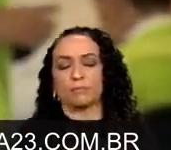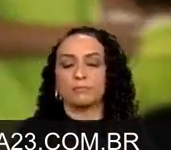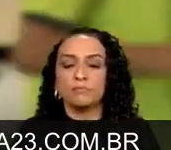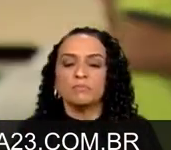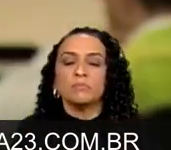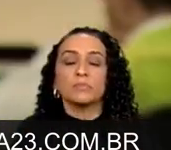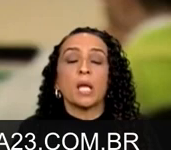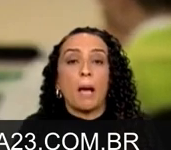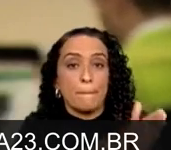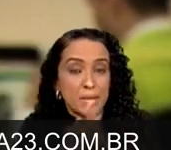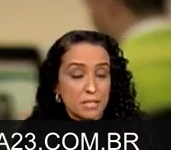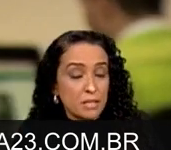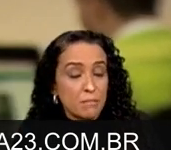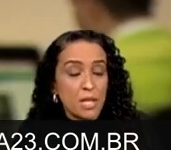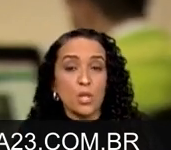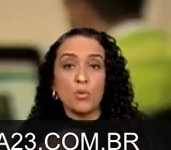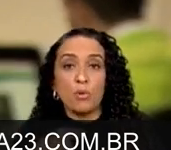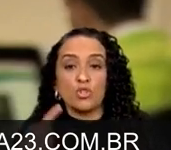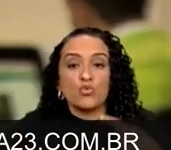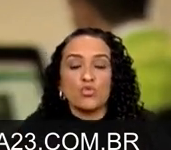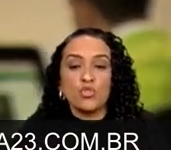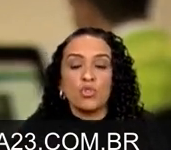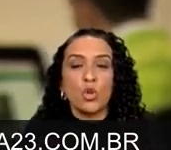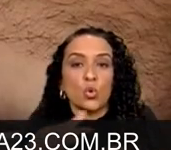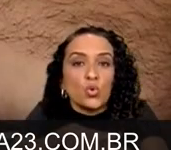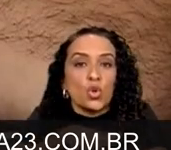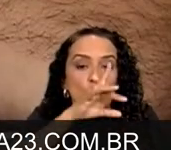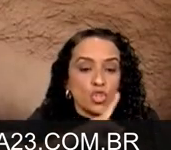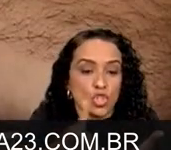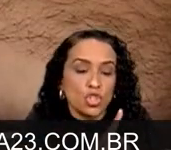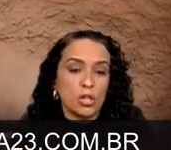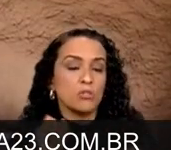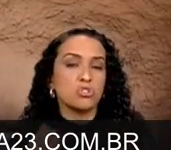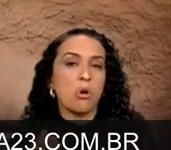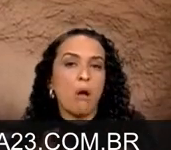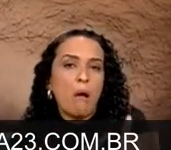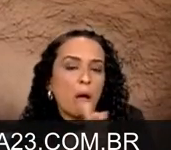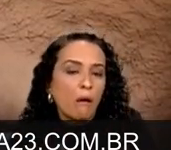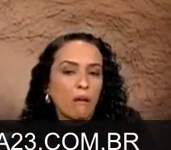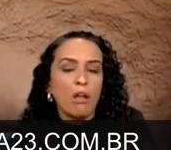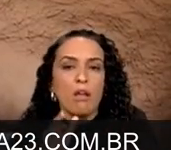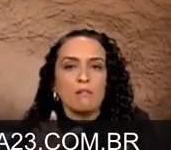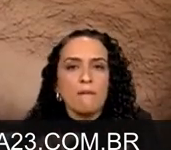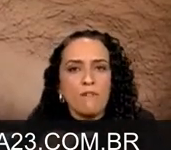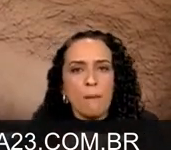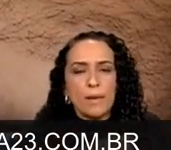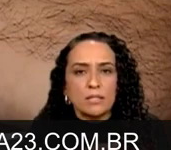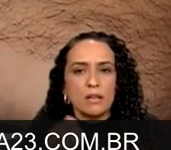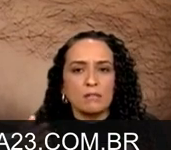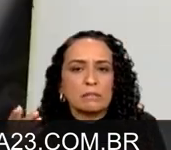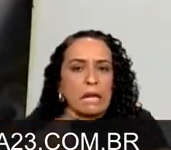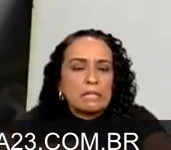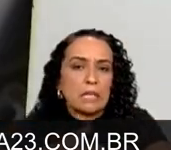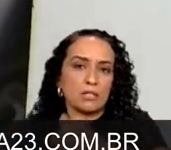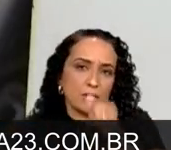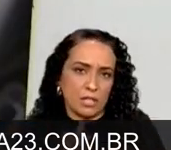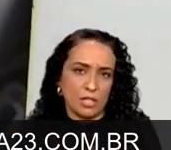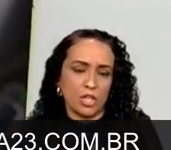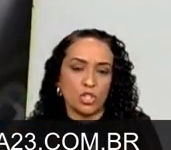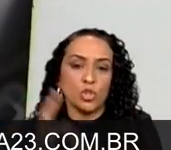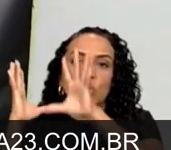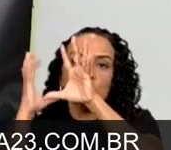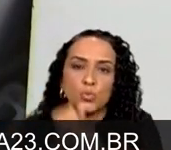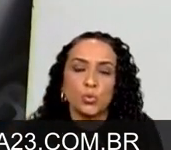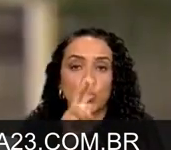a pesquisa, não podemos discutir inclusão digital baseados apenas nos dados de acesso à internet. Do total dos